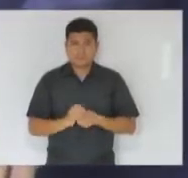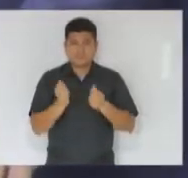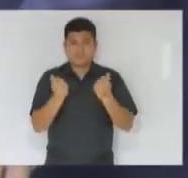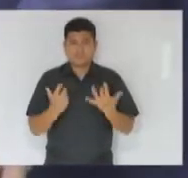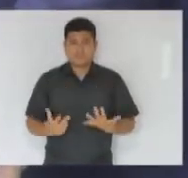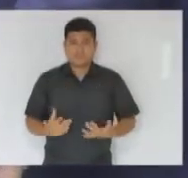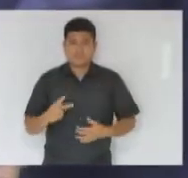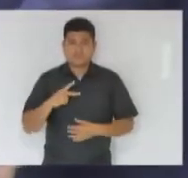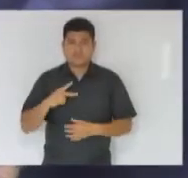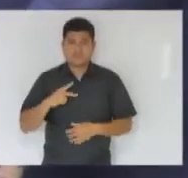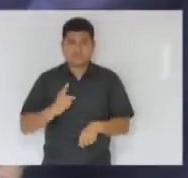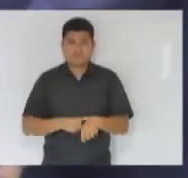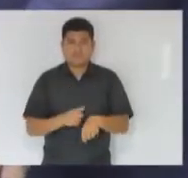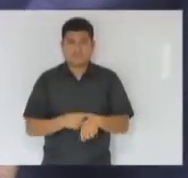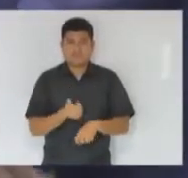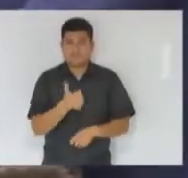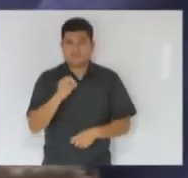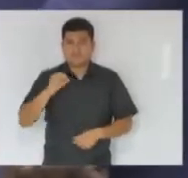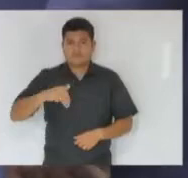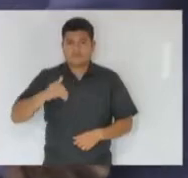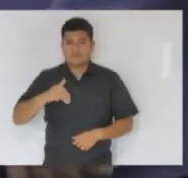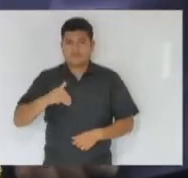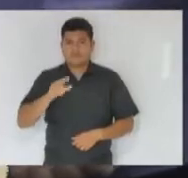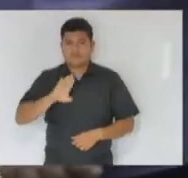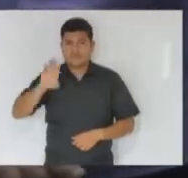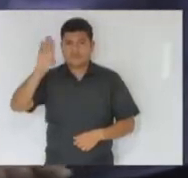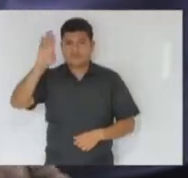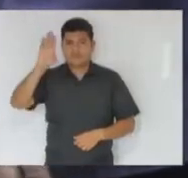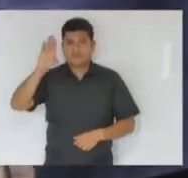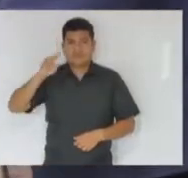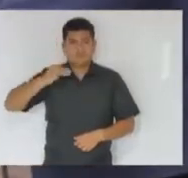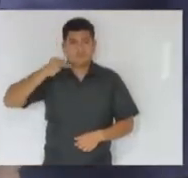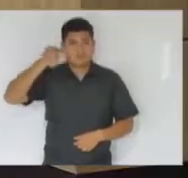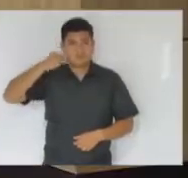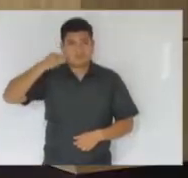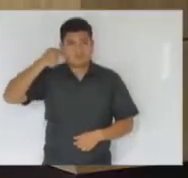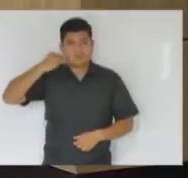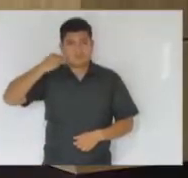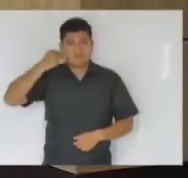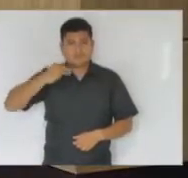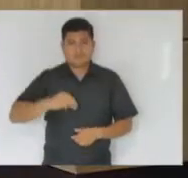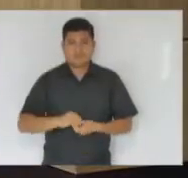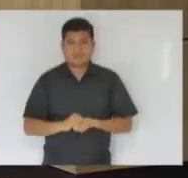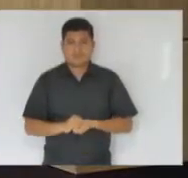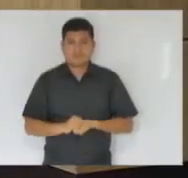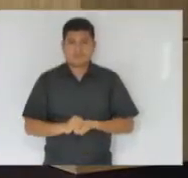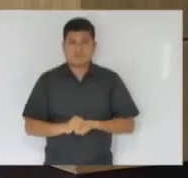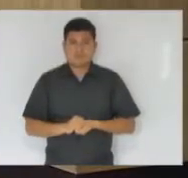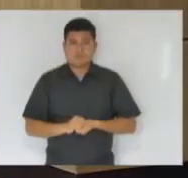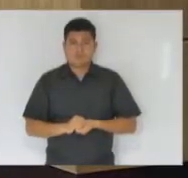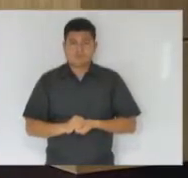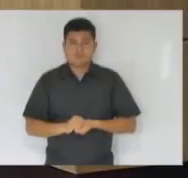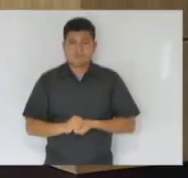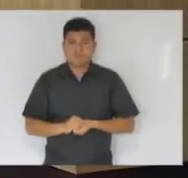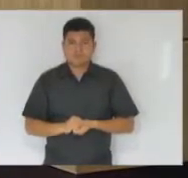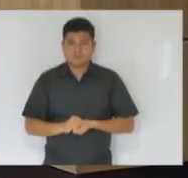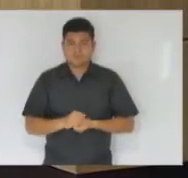Explicações pessoais pelo tempo de até 10 minutos. Com a palavra, o deputado Márcio Machado.